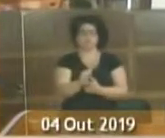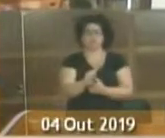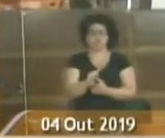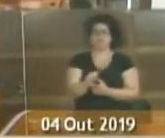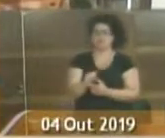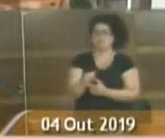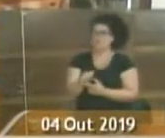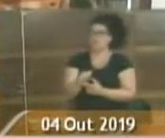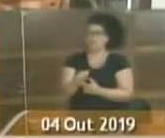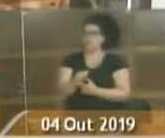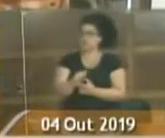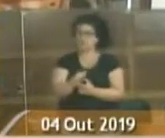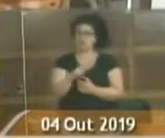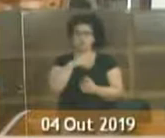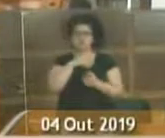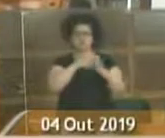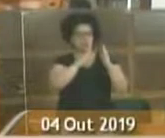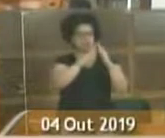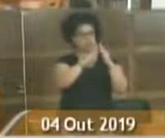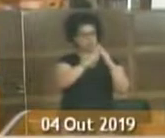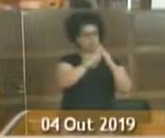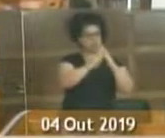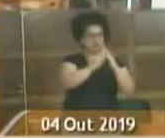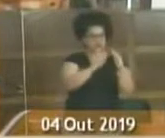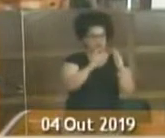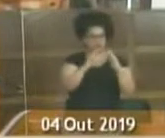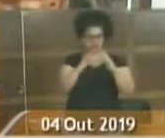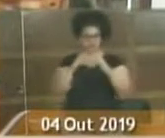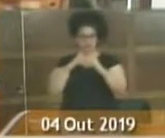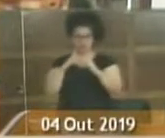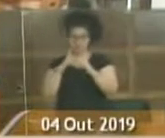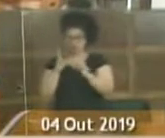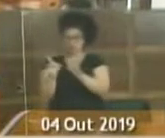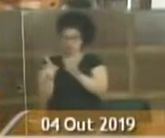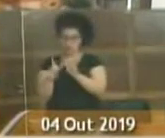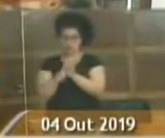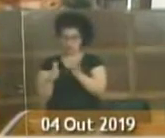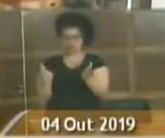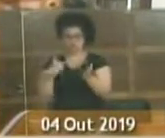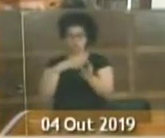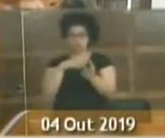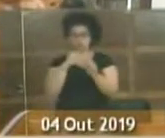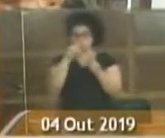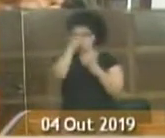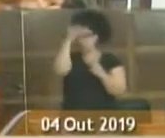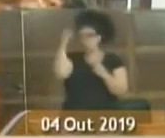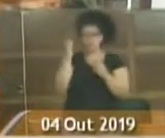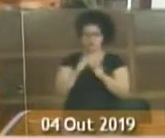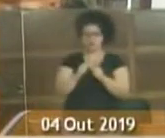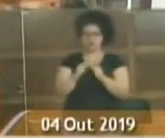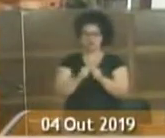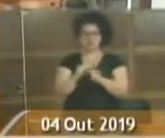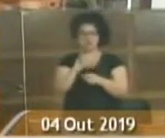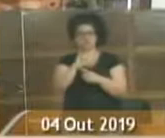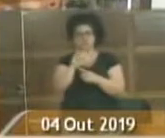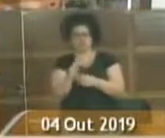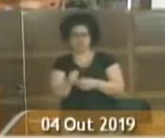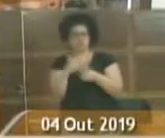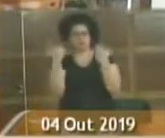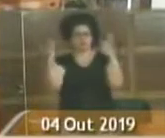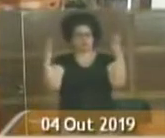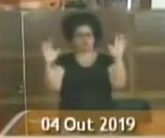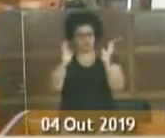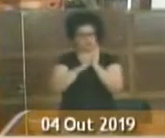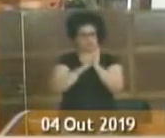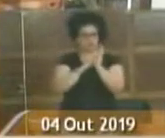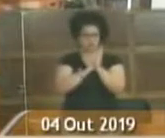ó, que até a casinha do lado ele fez ali. Então, tem muita gente fazendo isso. As lojas, eu parabenizo todos